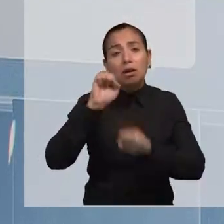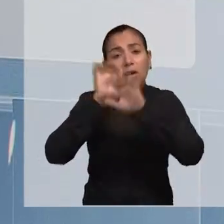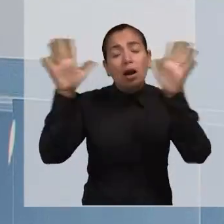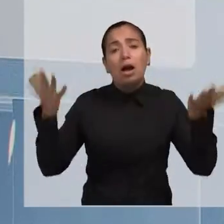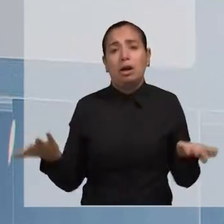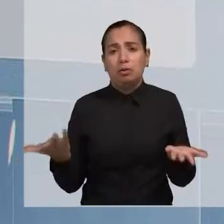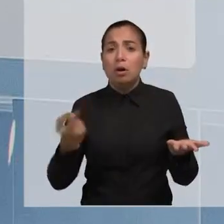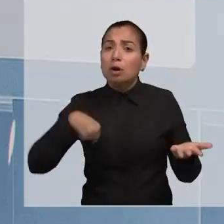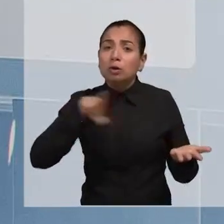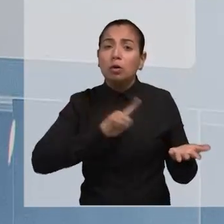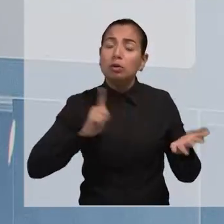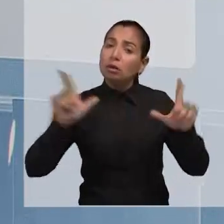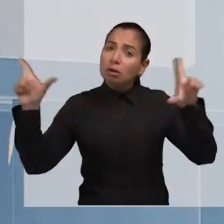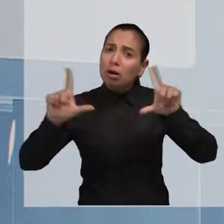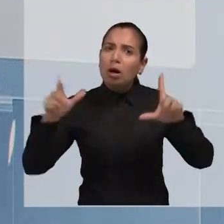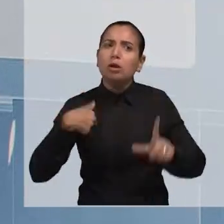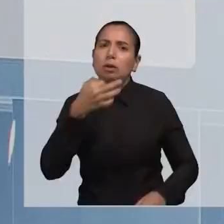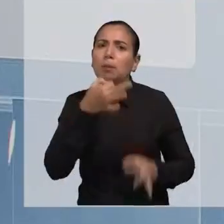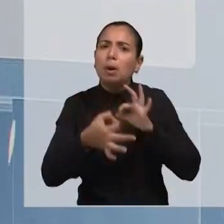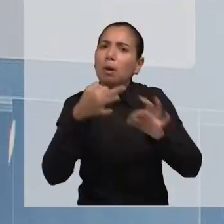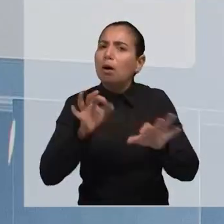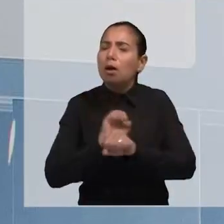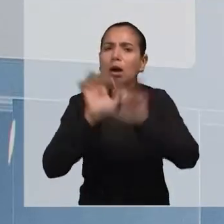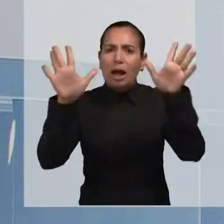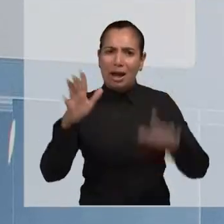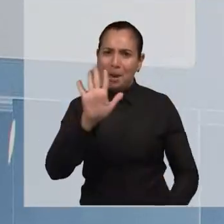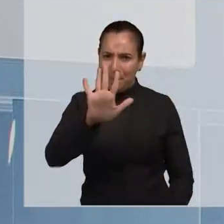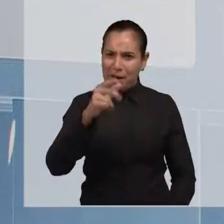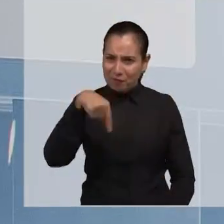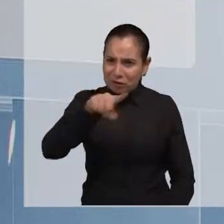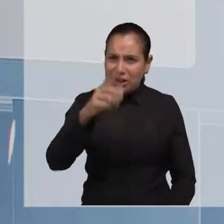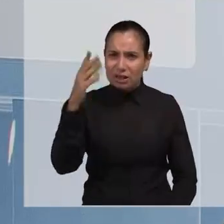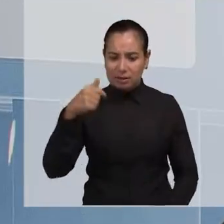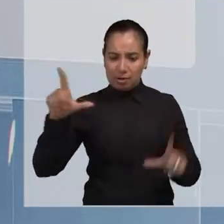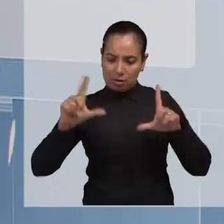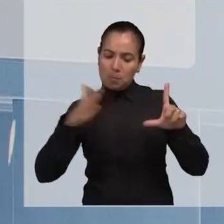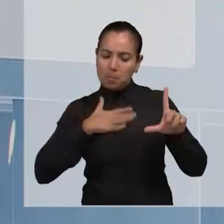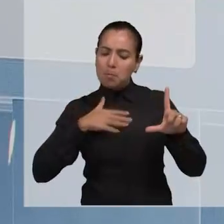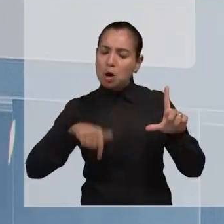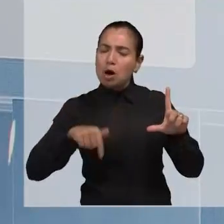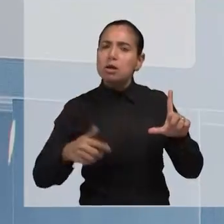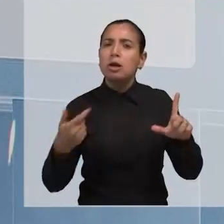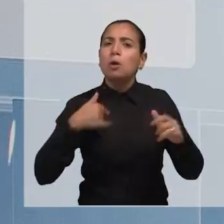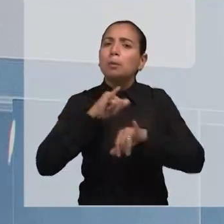discutido abertamente. Mas aqui você não vai ouvir calúnia, nem difamação, nem